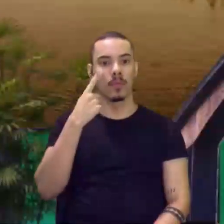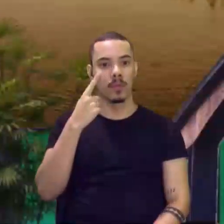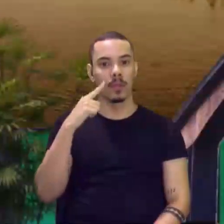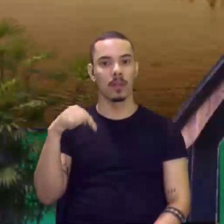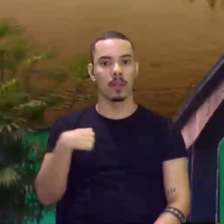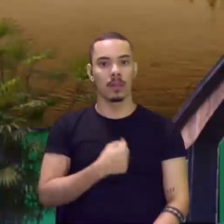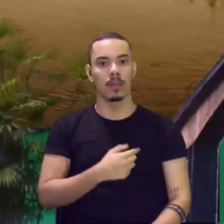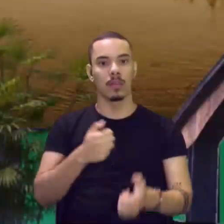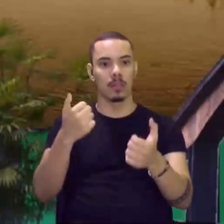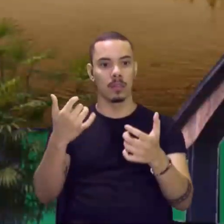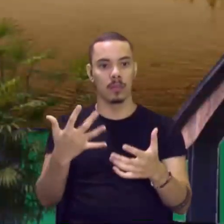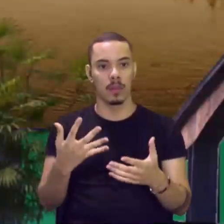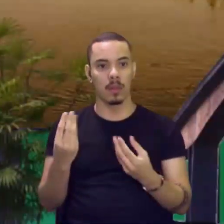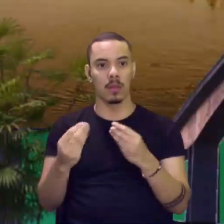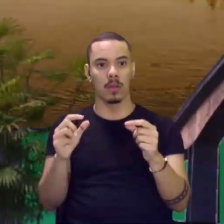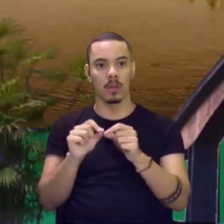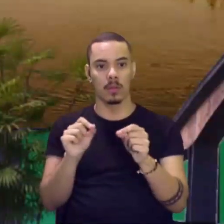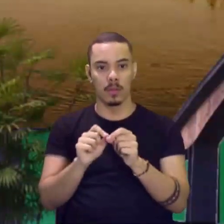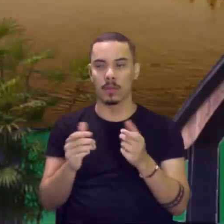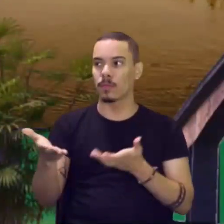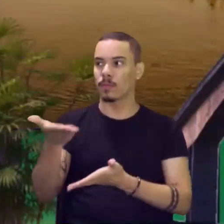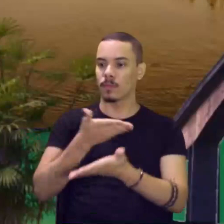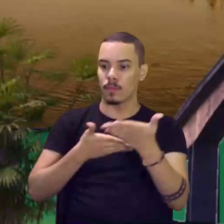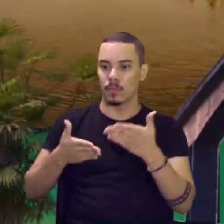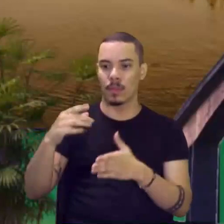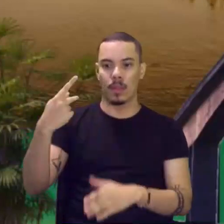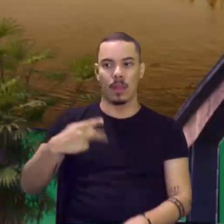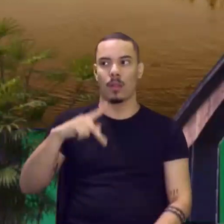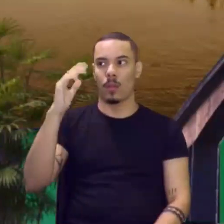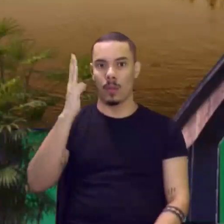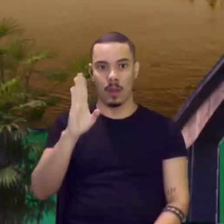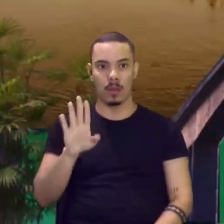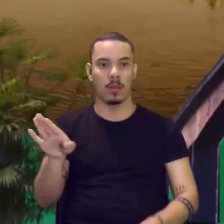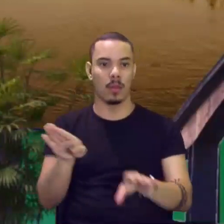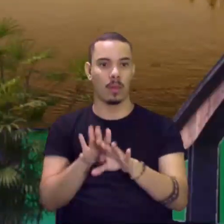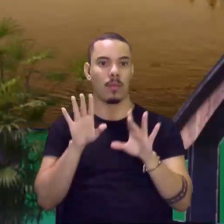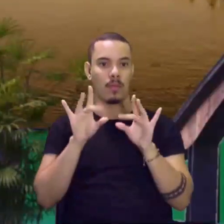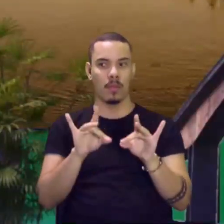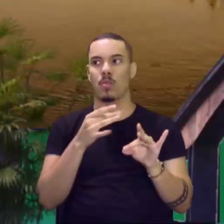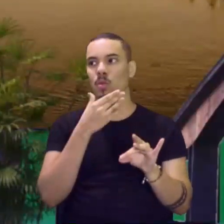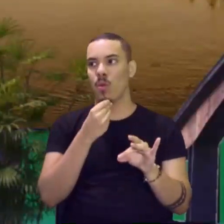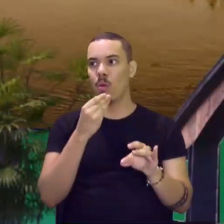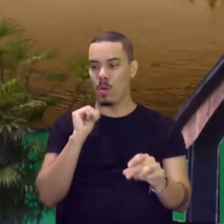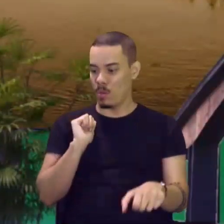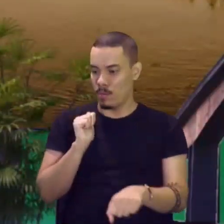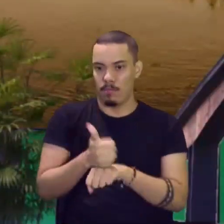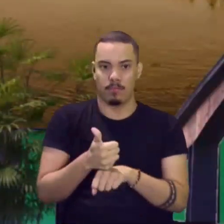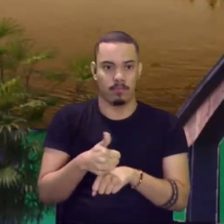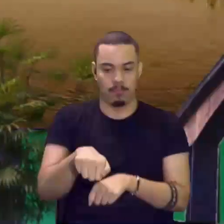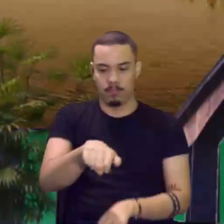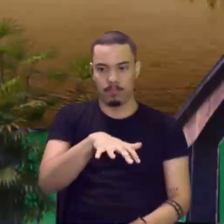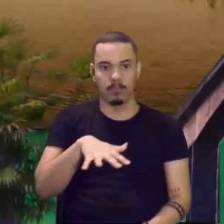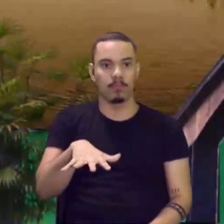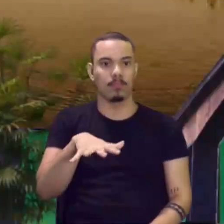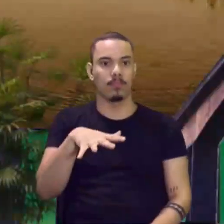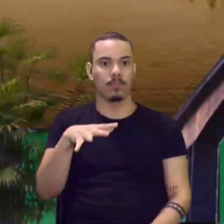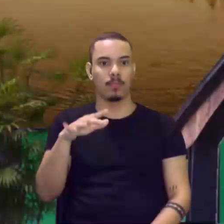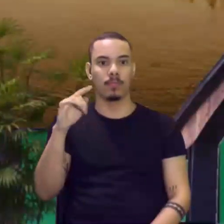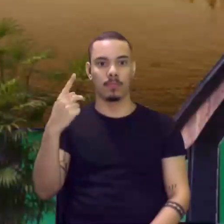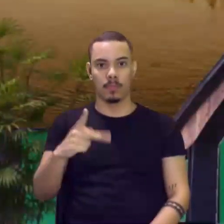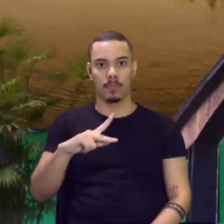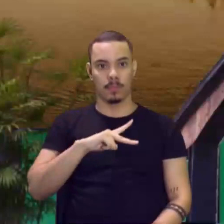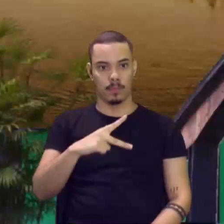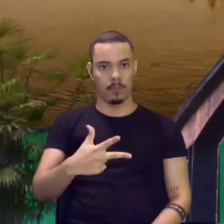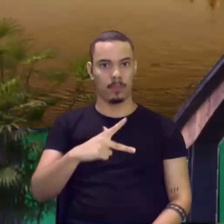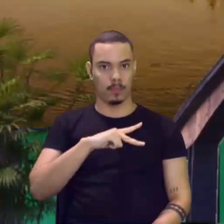da questão econômica, girando no Brasil e fixando o homem aqui na colônia de Portugal,